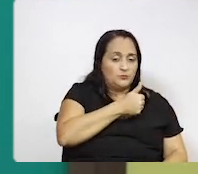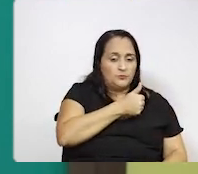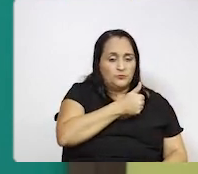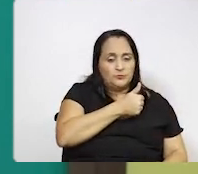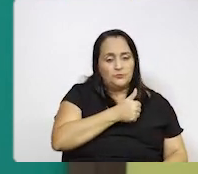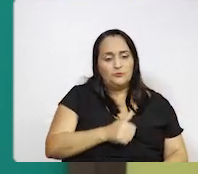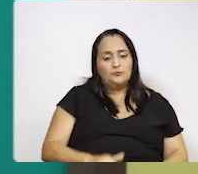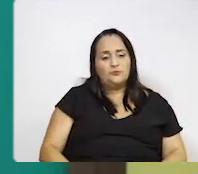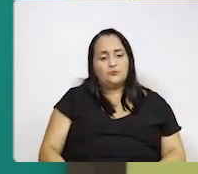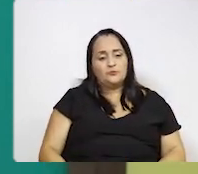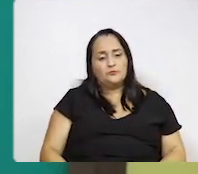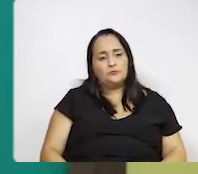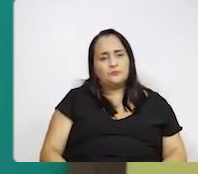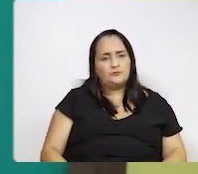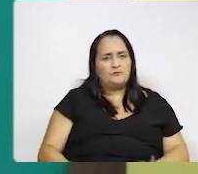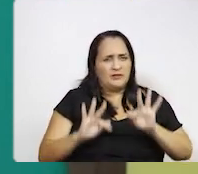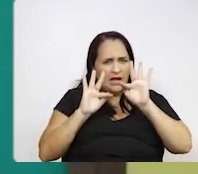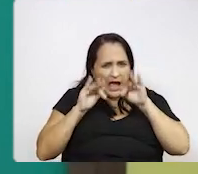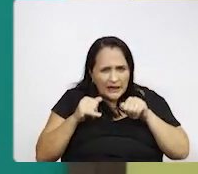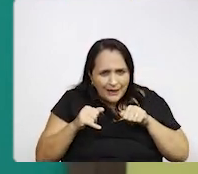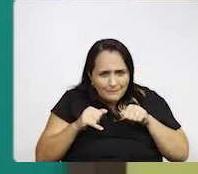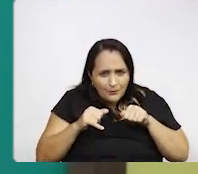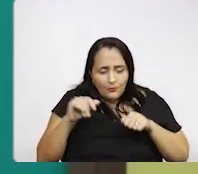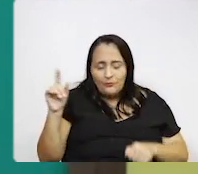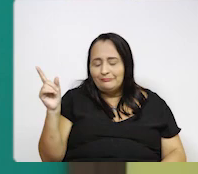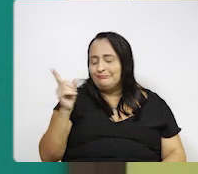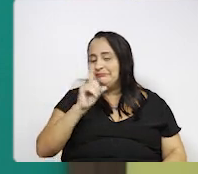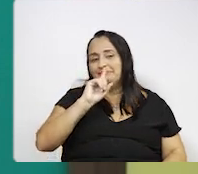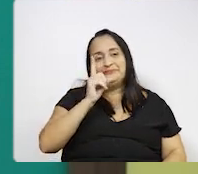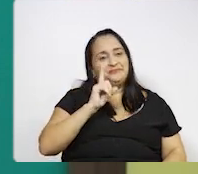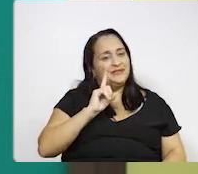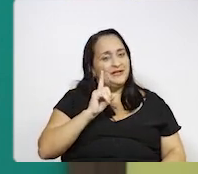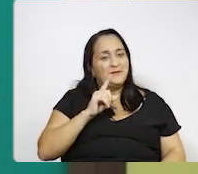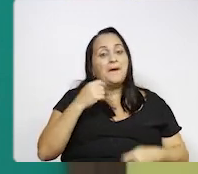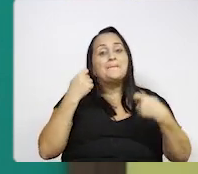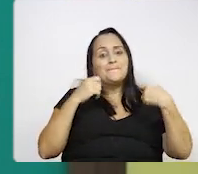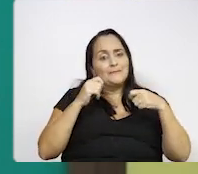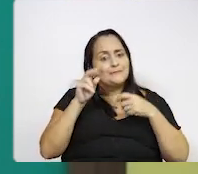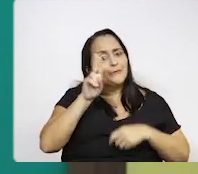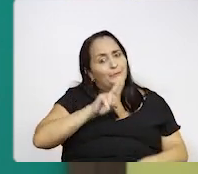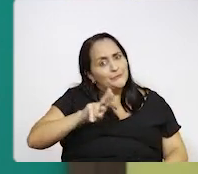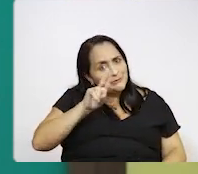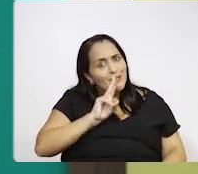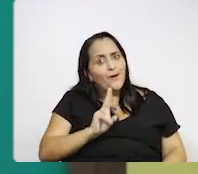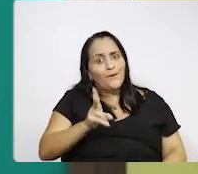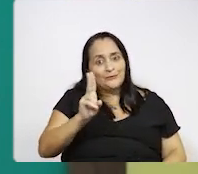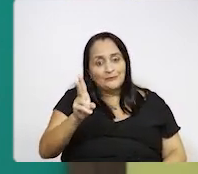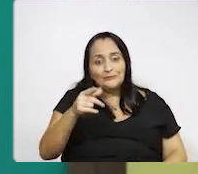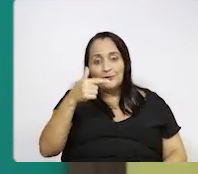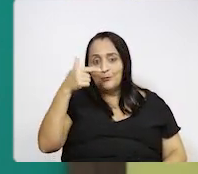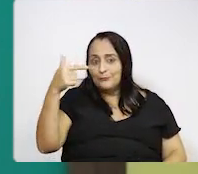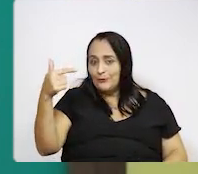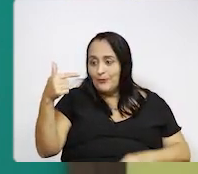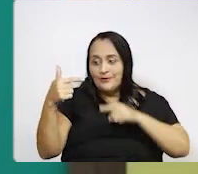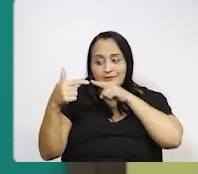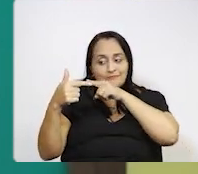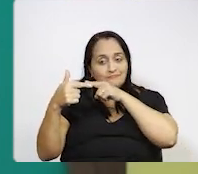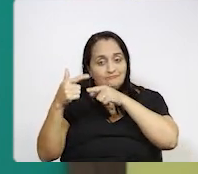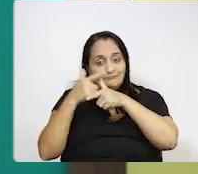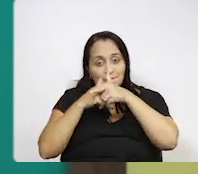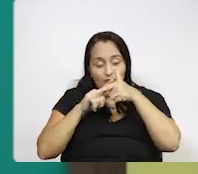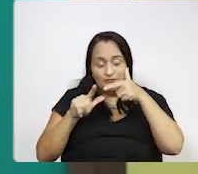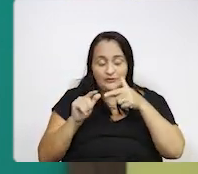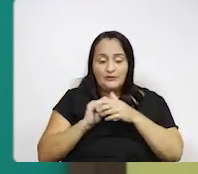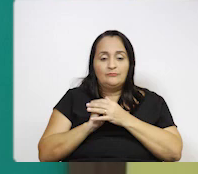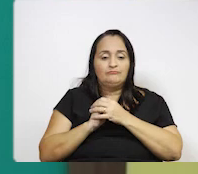de 1. A minha conta acabou? Não. Eu ainda preciso usar o 2. Então, esse